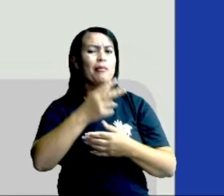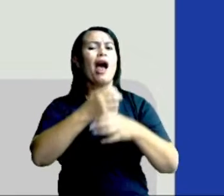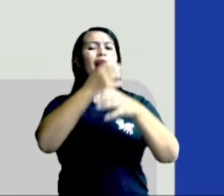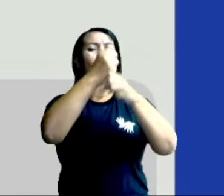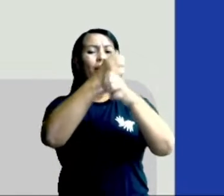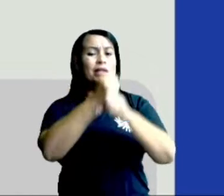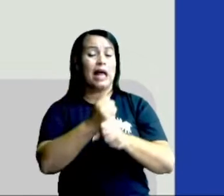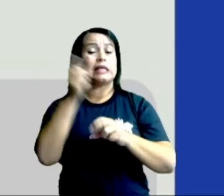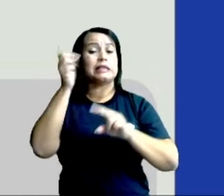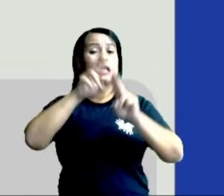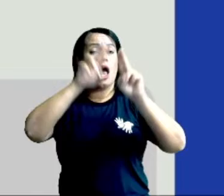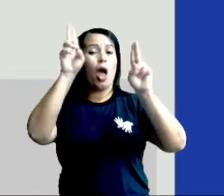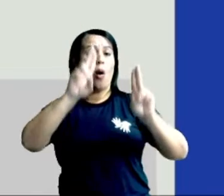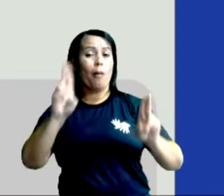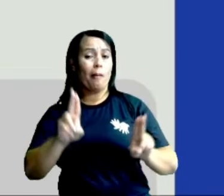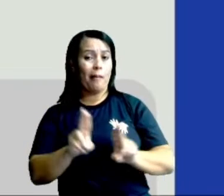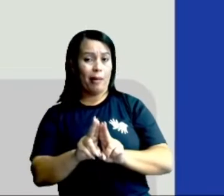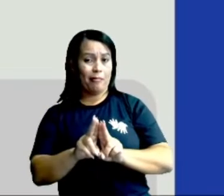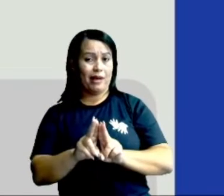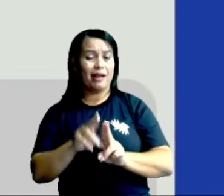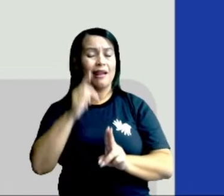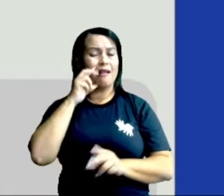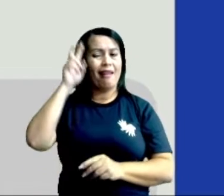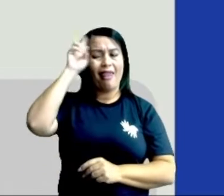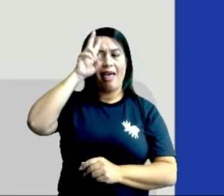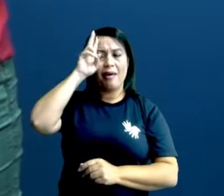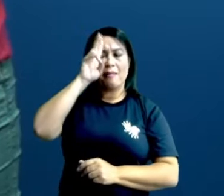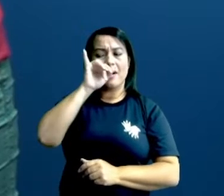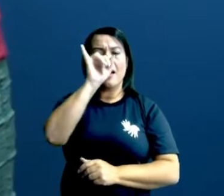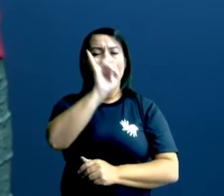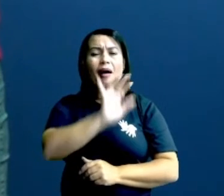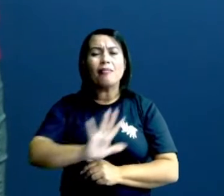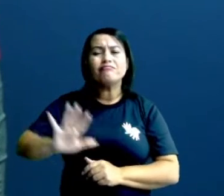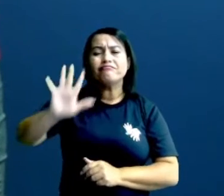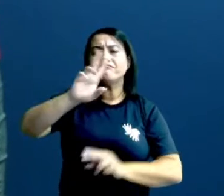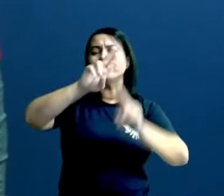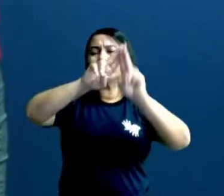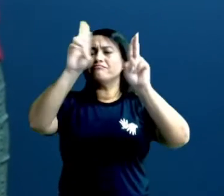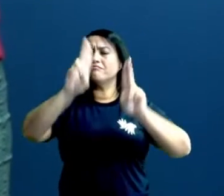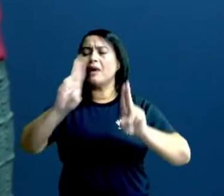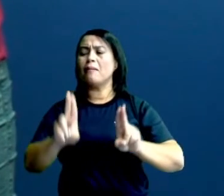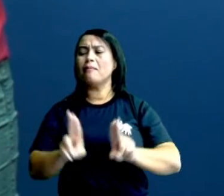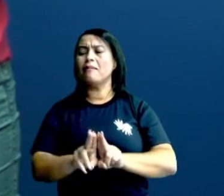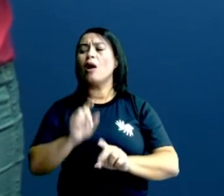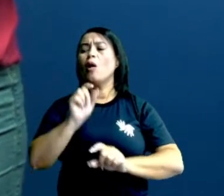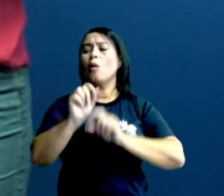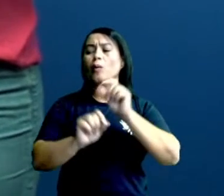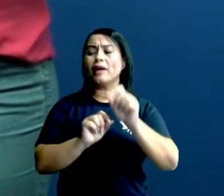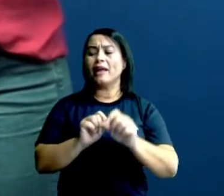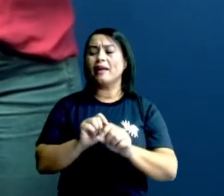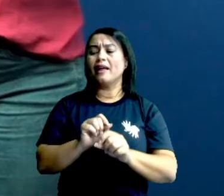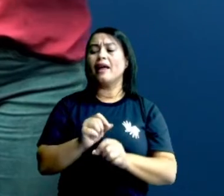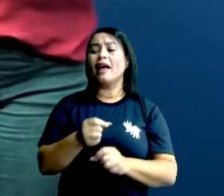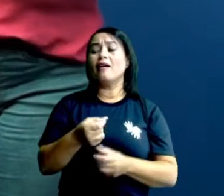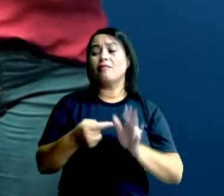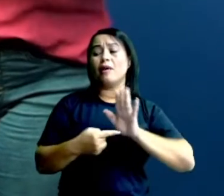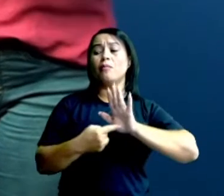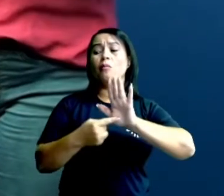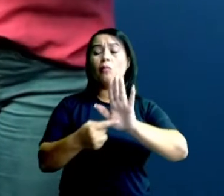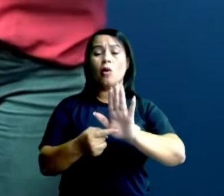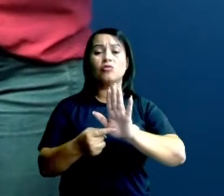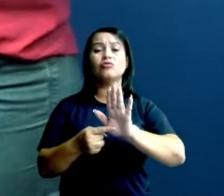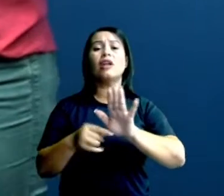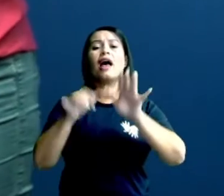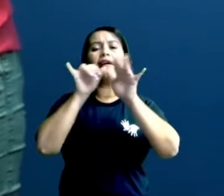é um mapa hipissométrico. Estão lembrados? O que é um mapa hipissométrico? É um mapa que mostra